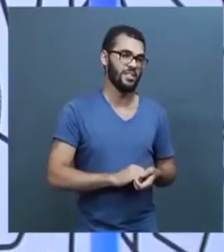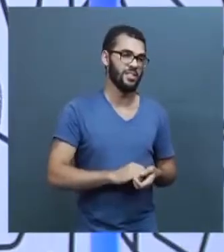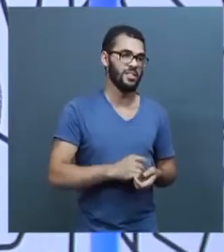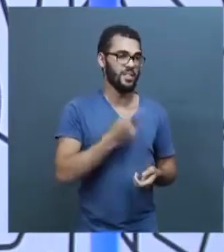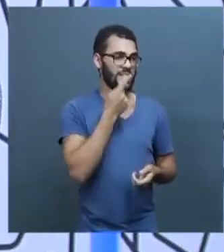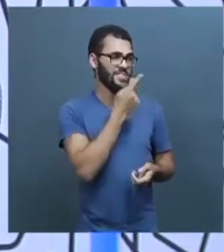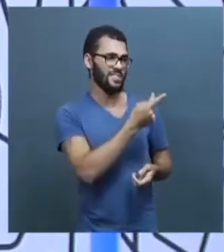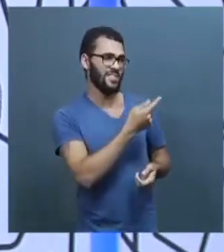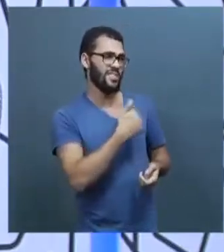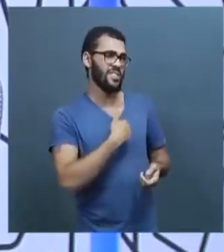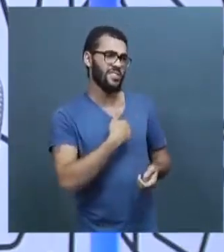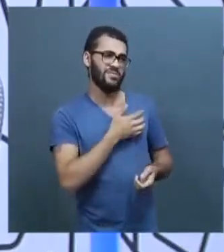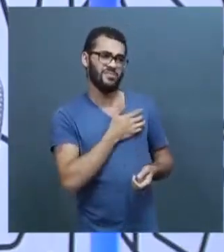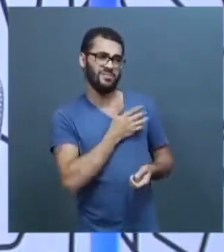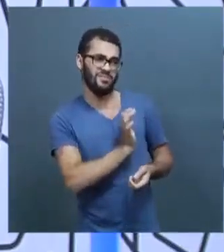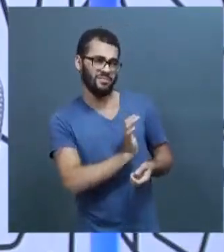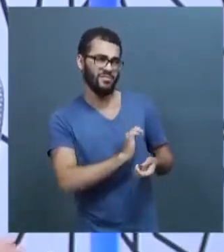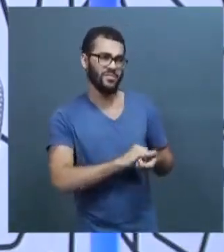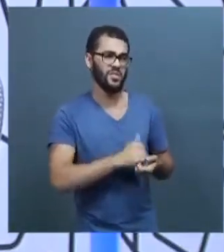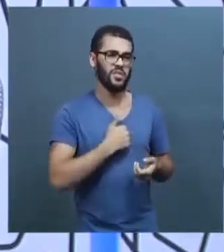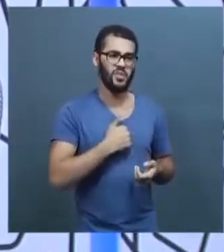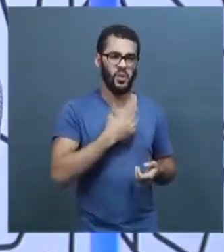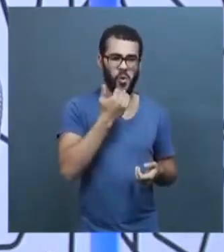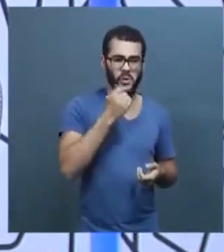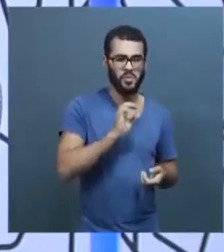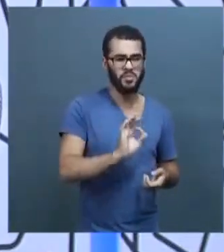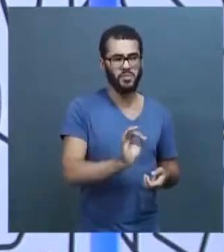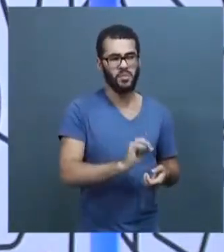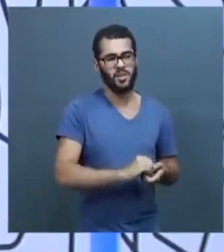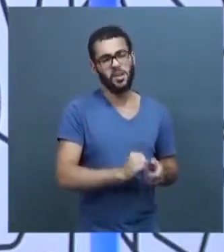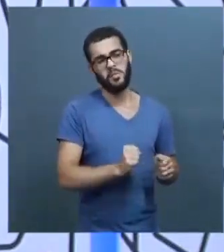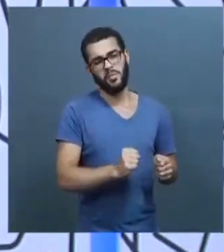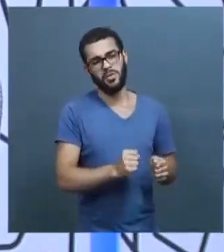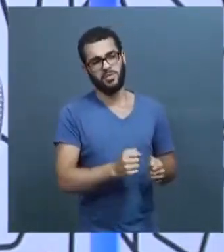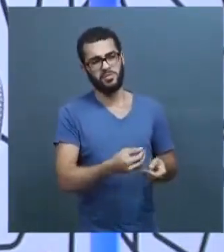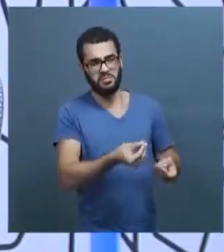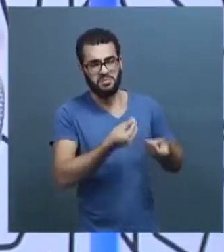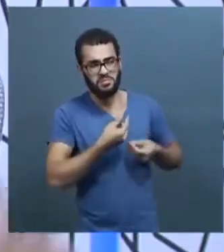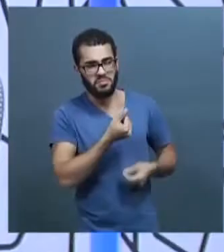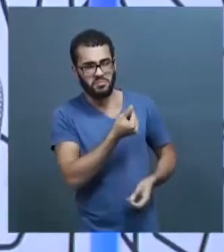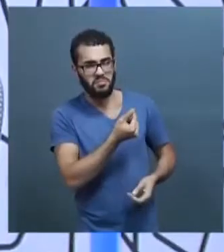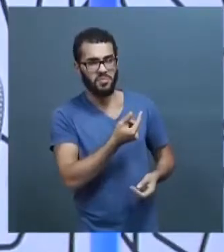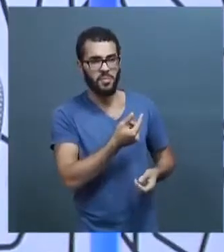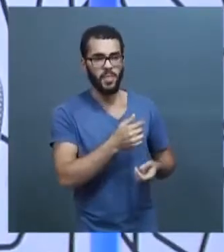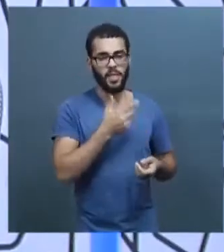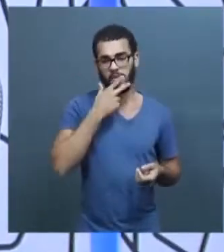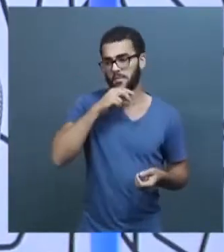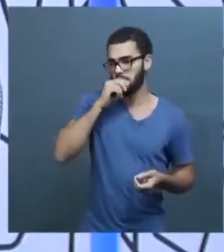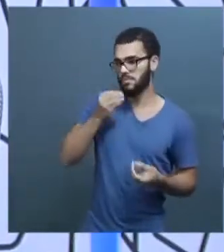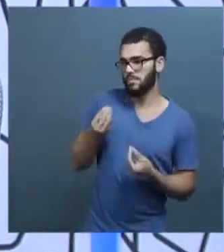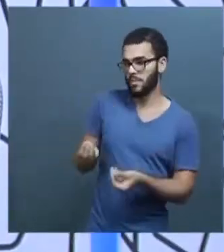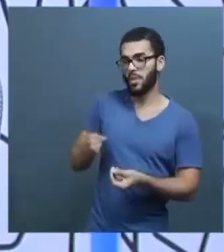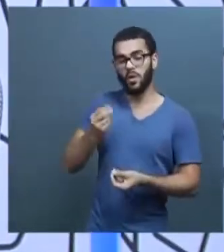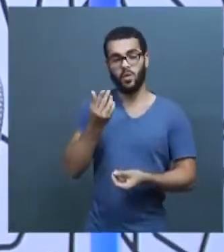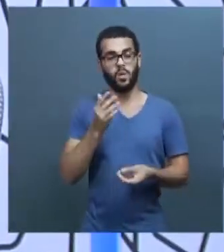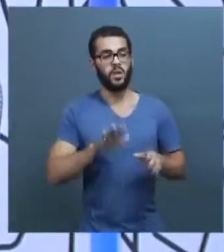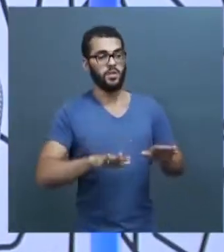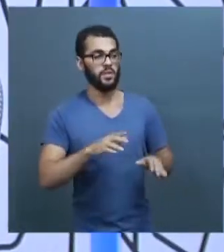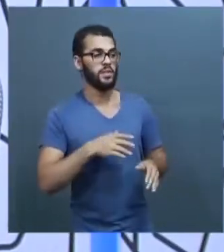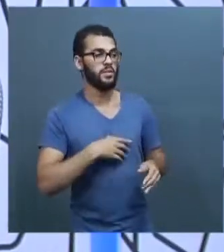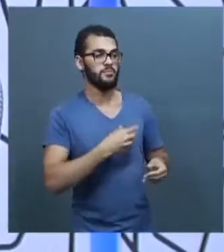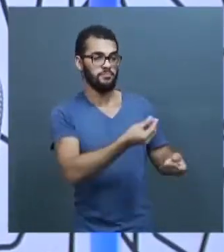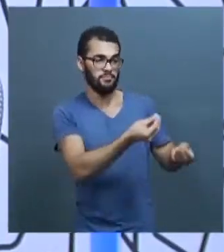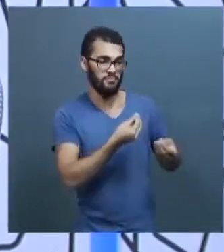fala para o pai, fala para a mãe, não vou comer na escola, então me dá um dinheiro para me comprar, ou se não, já leva. Então, o